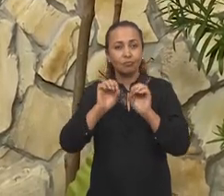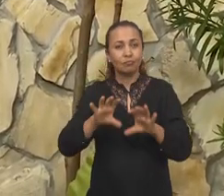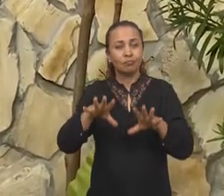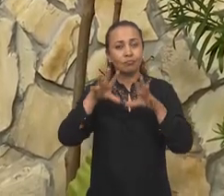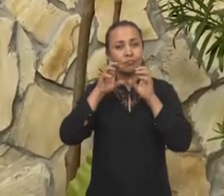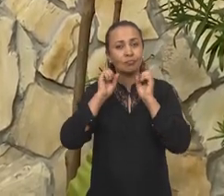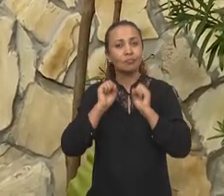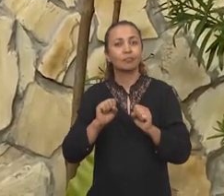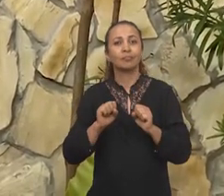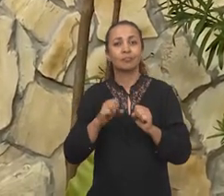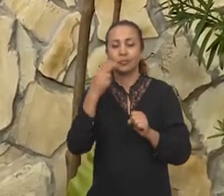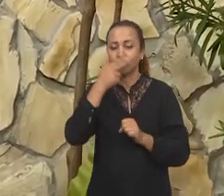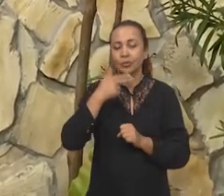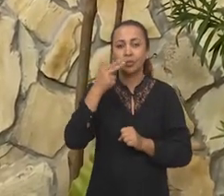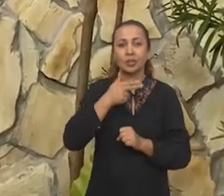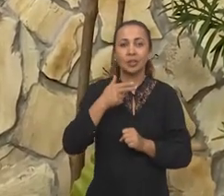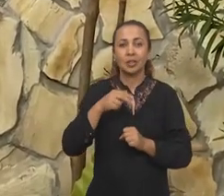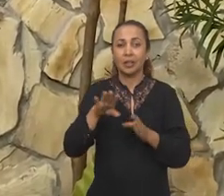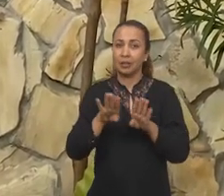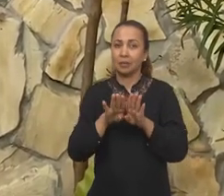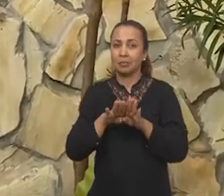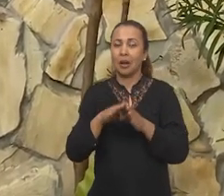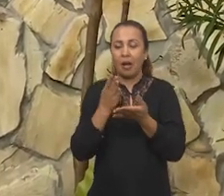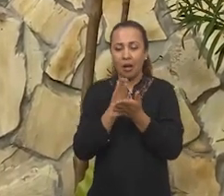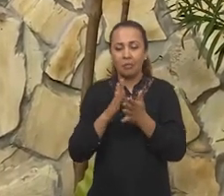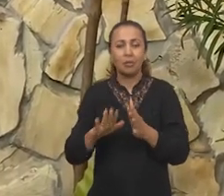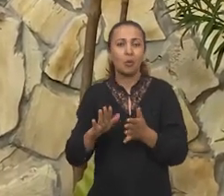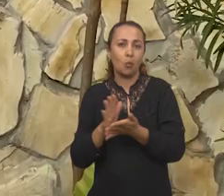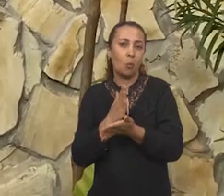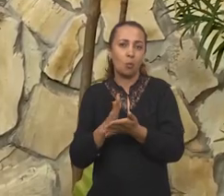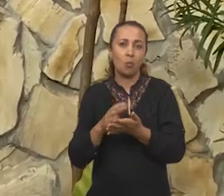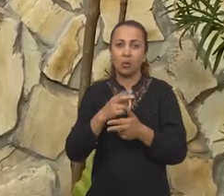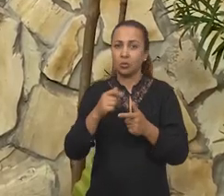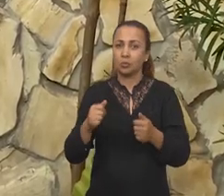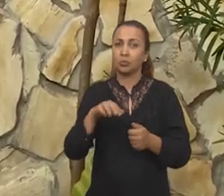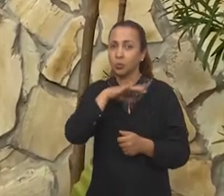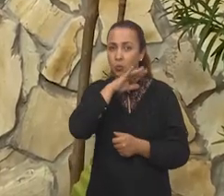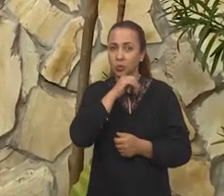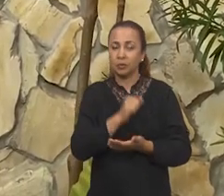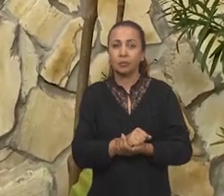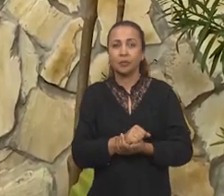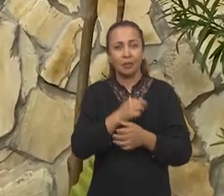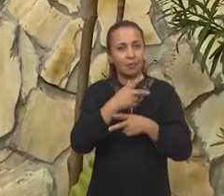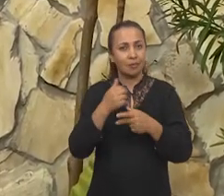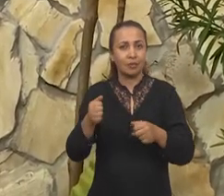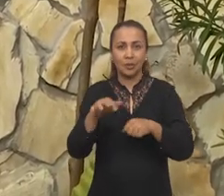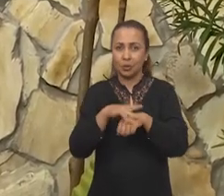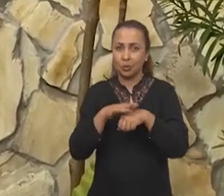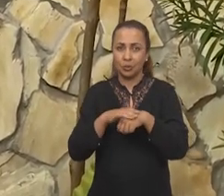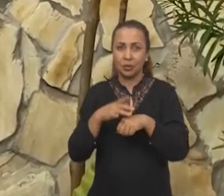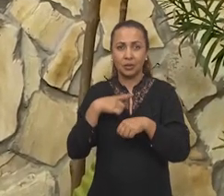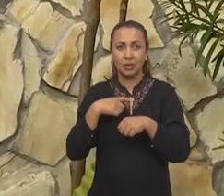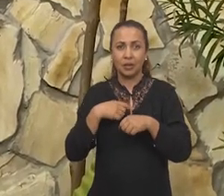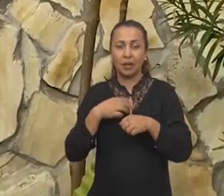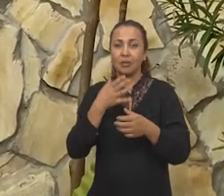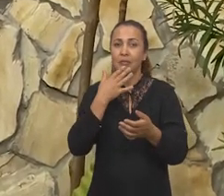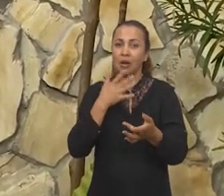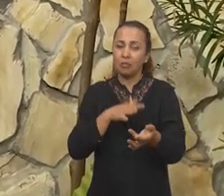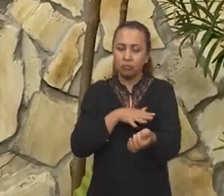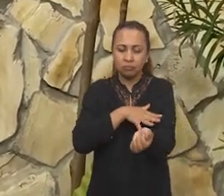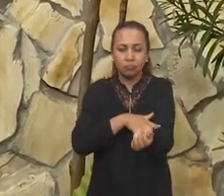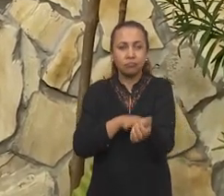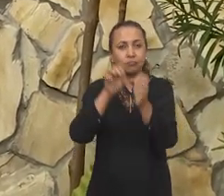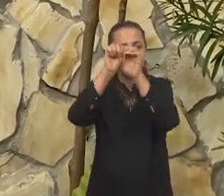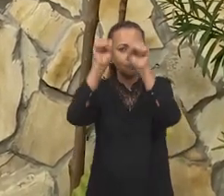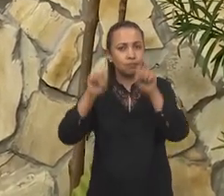e me fez assim como pela eliminação de algumas substâncias várias doenças acometem o sistema circulatório